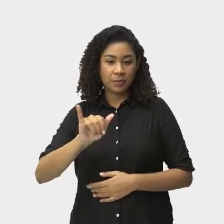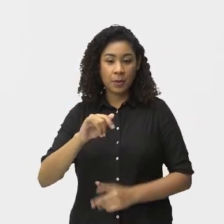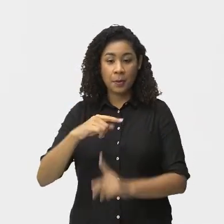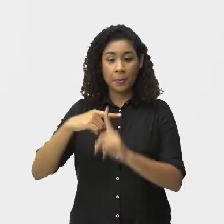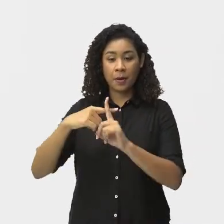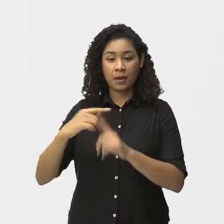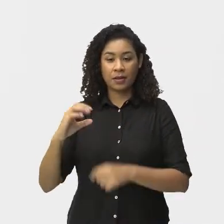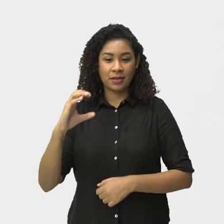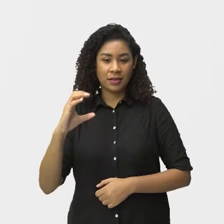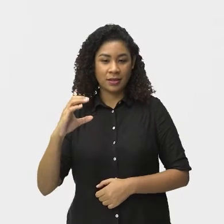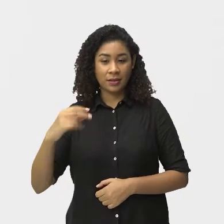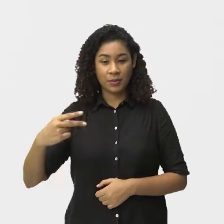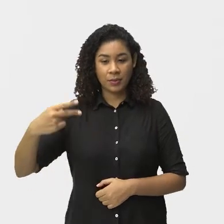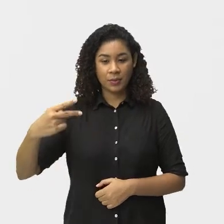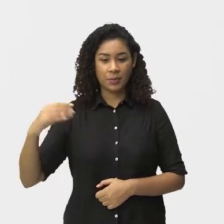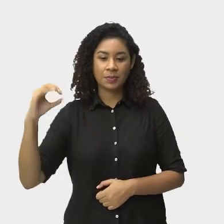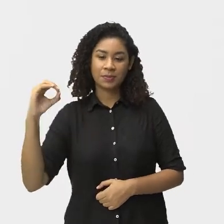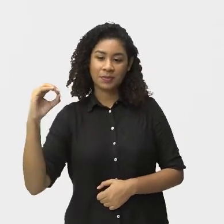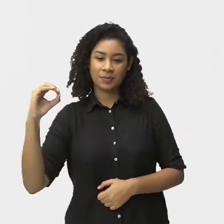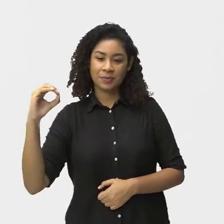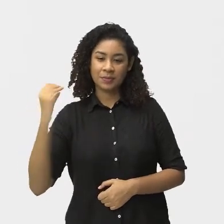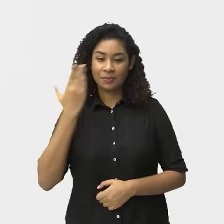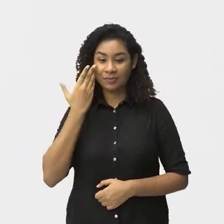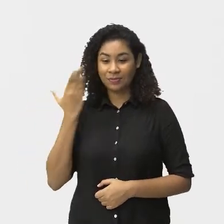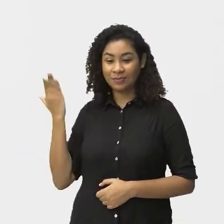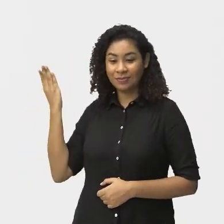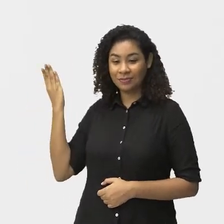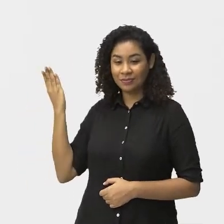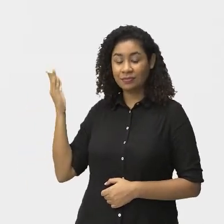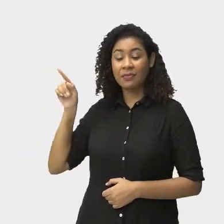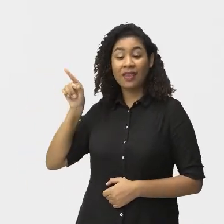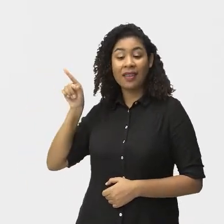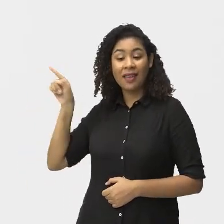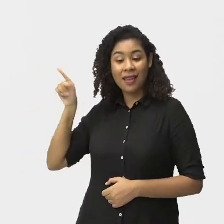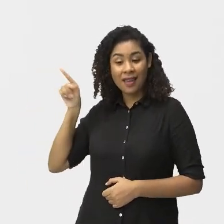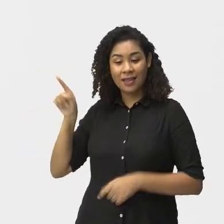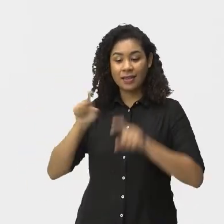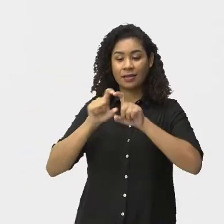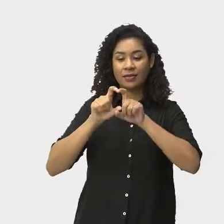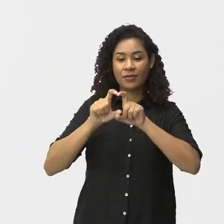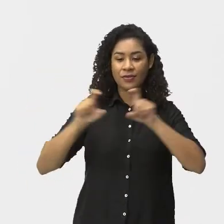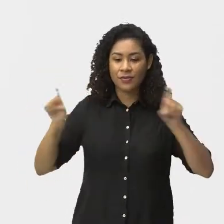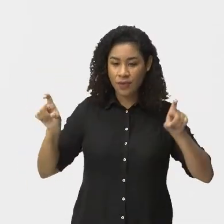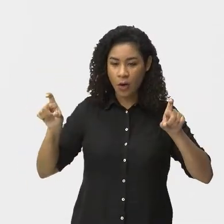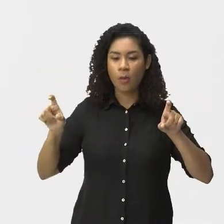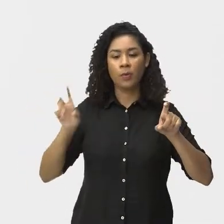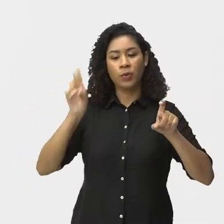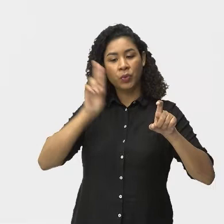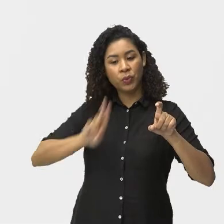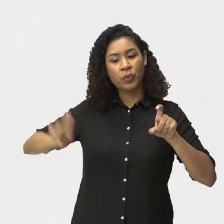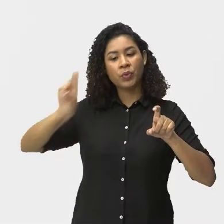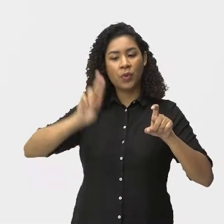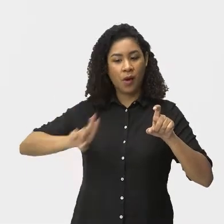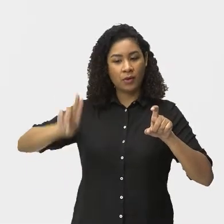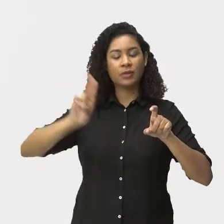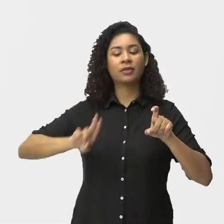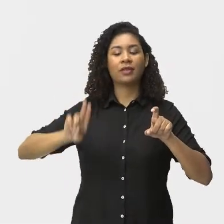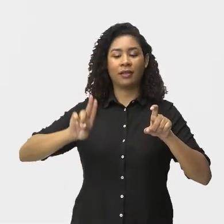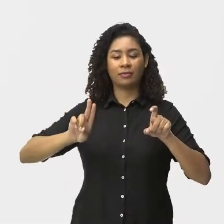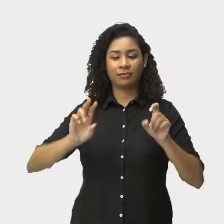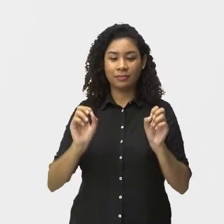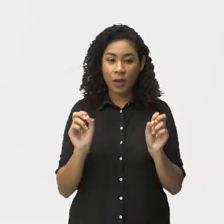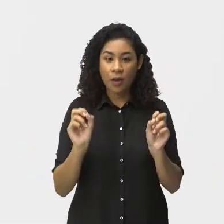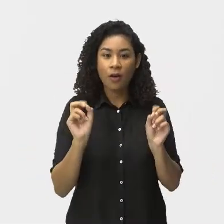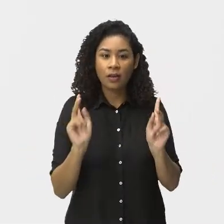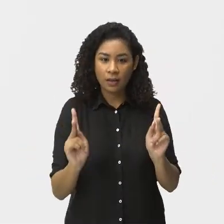Mais c igual a zero. Essa aqui, né, é a forma geral da equação da reta que existe, né?